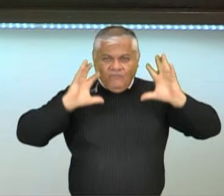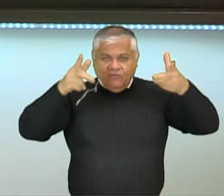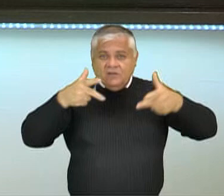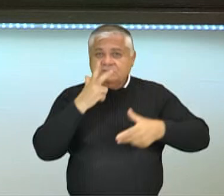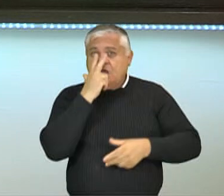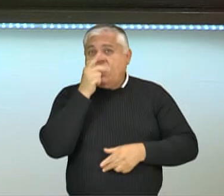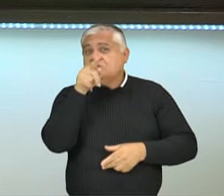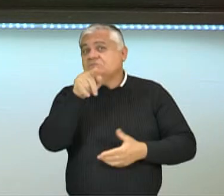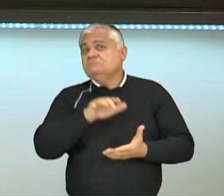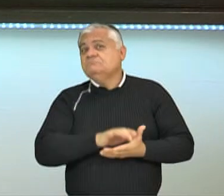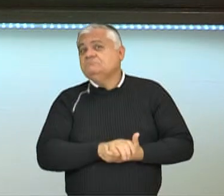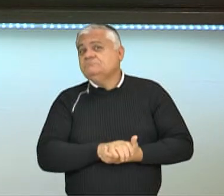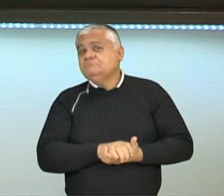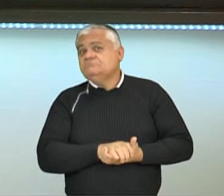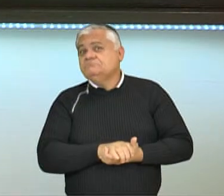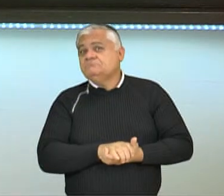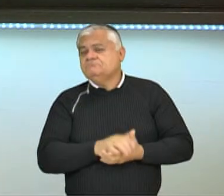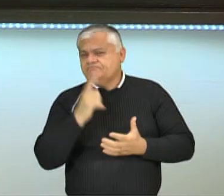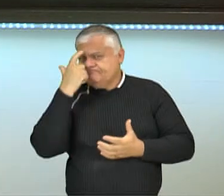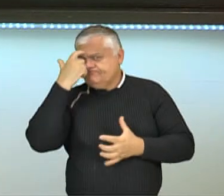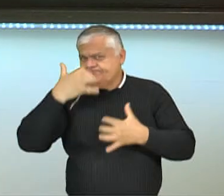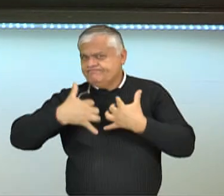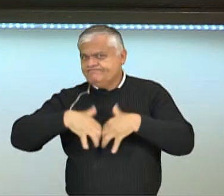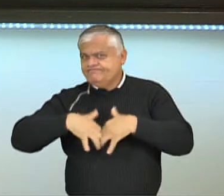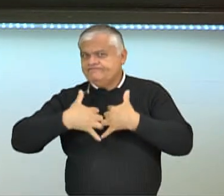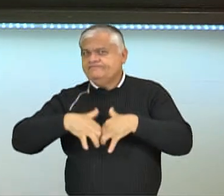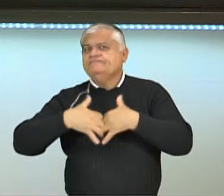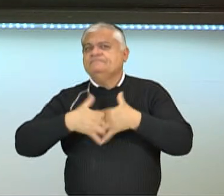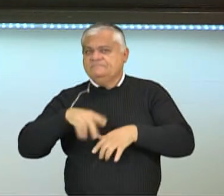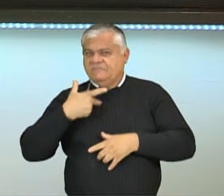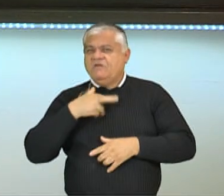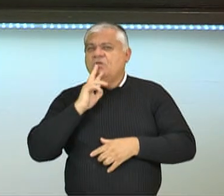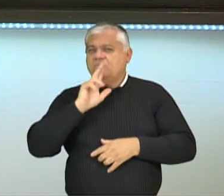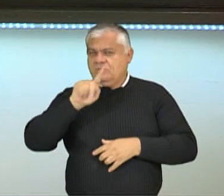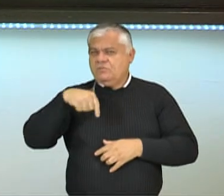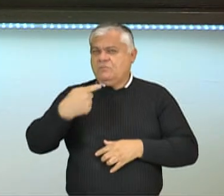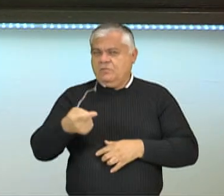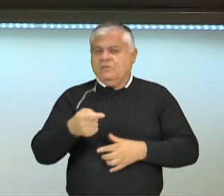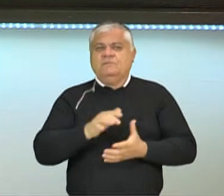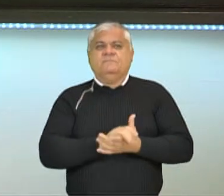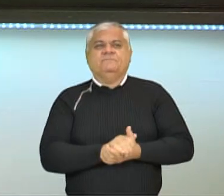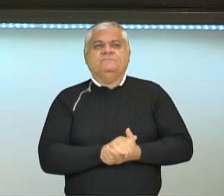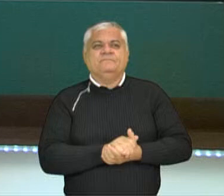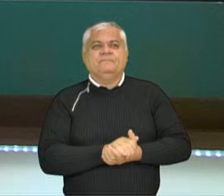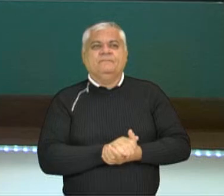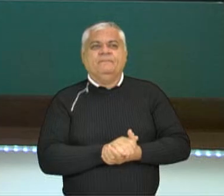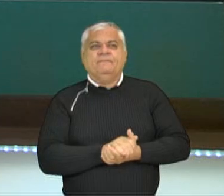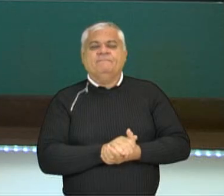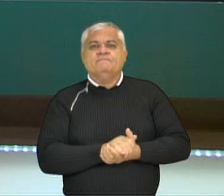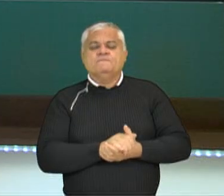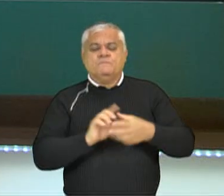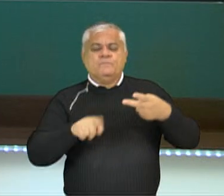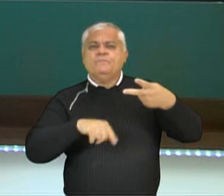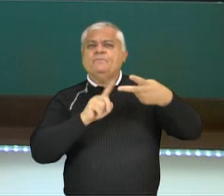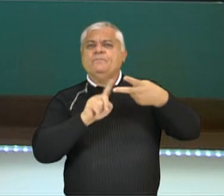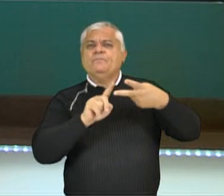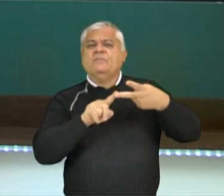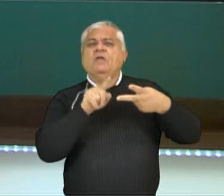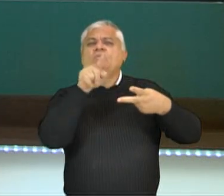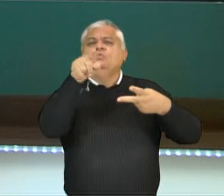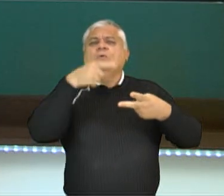você acha? Vai pensando aí que a gente vai responder essa pergunta durante a aula. Qual que é a